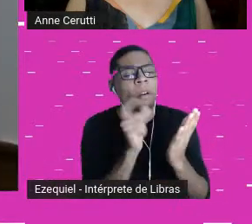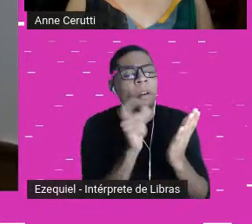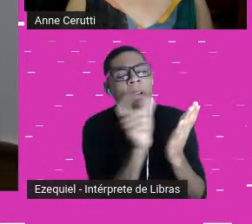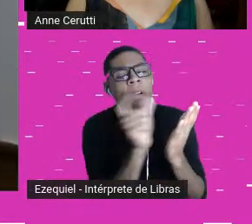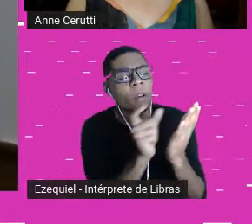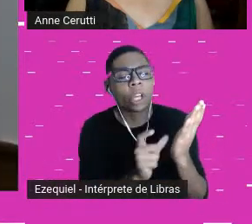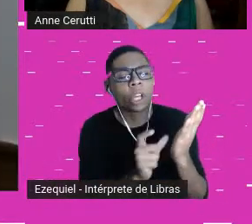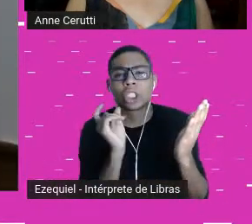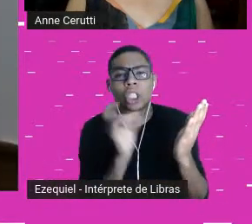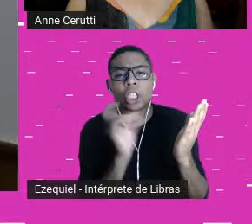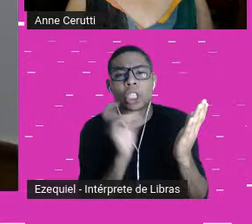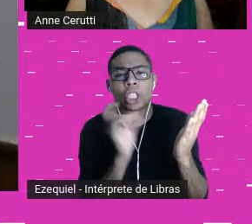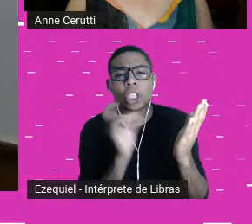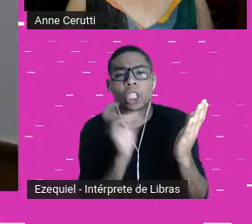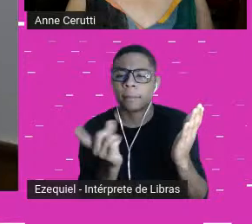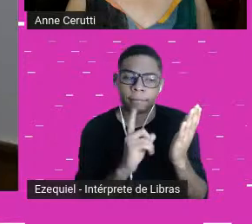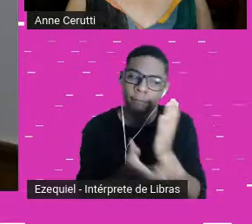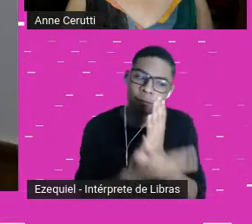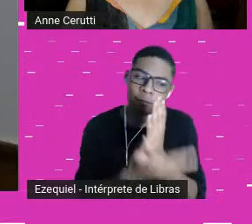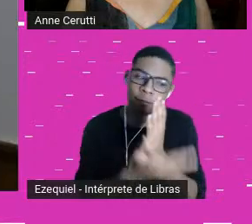Ele está inteiro desenhado